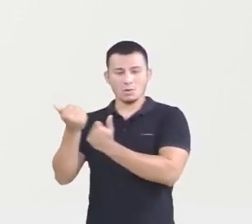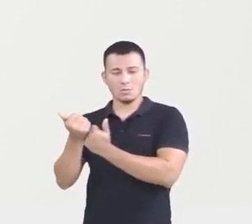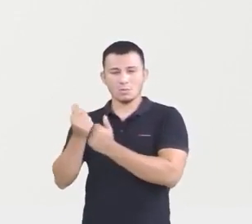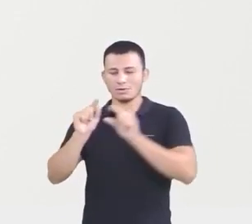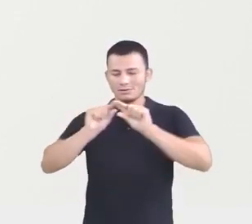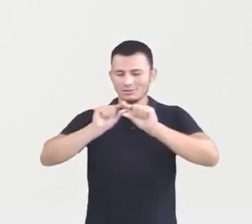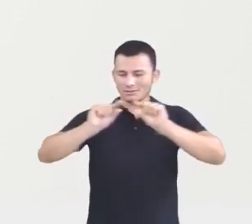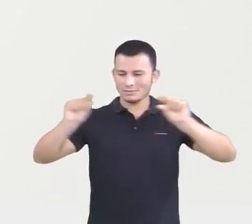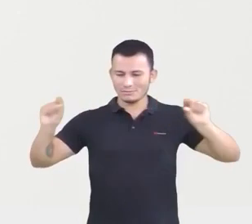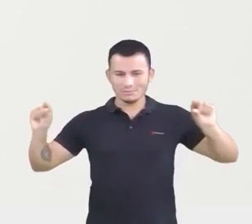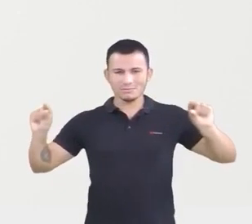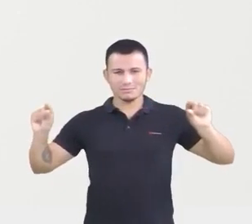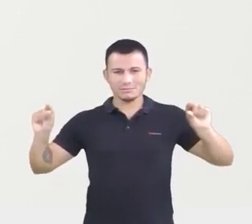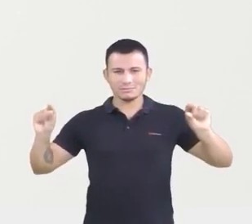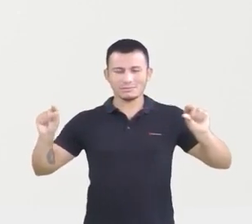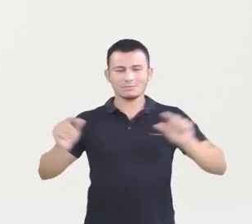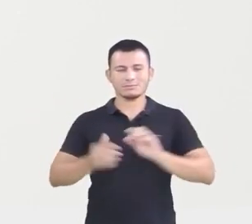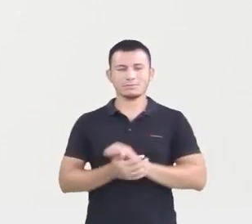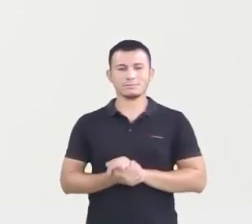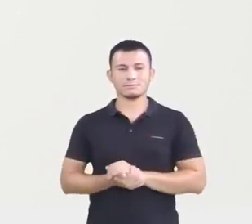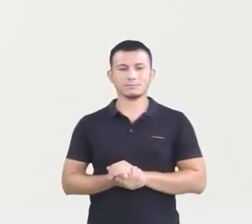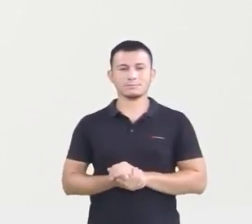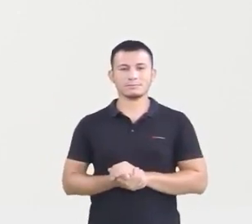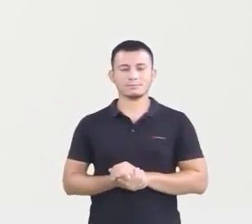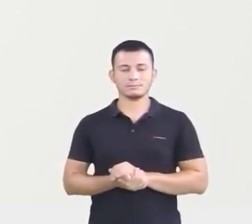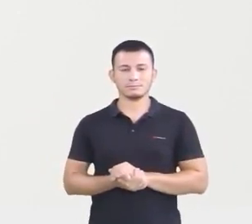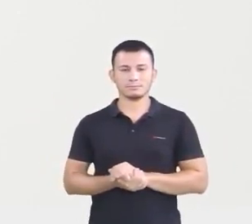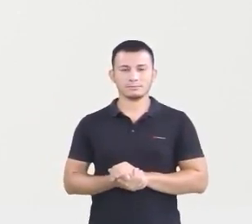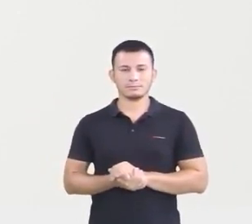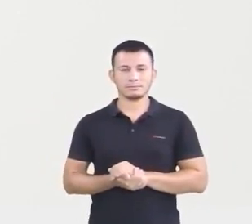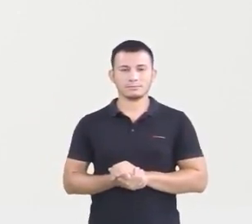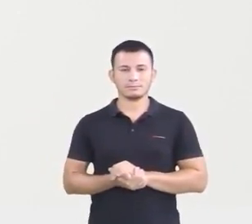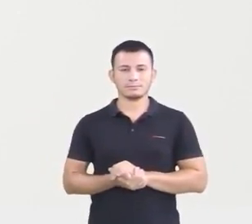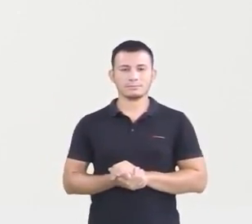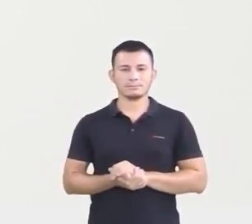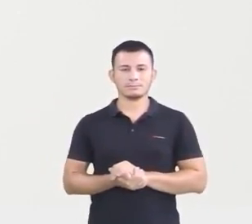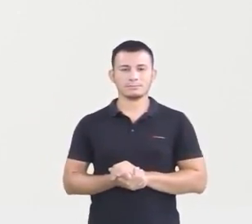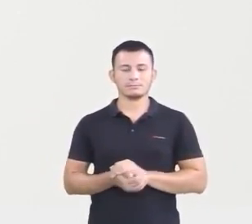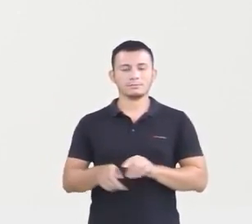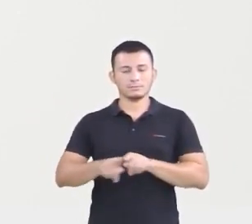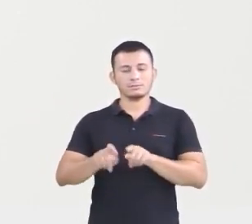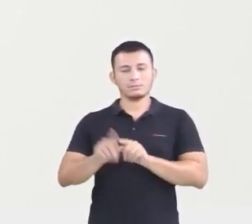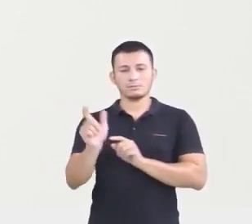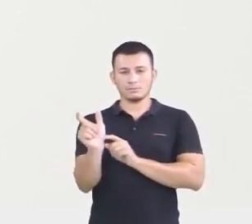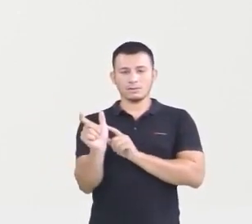oração à outra. E temos também aqui esses